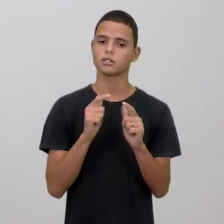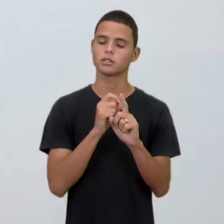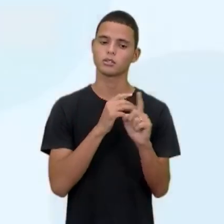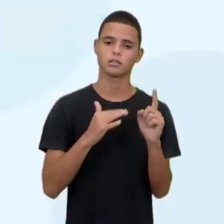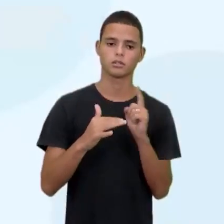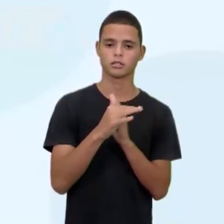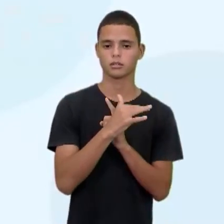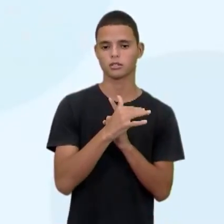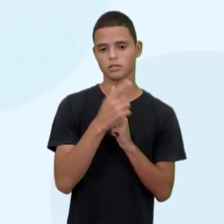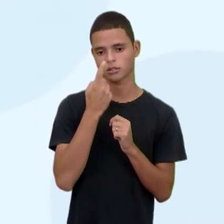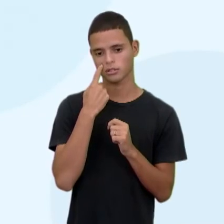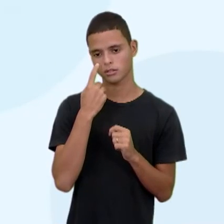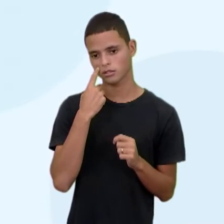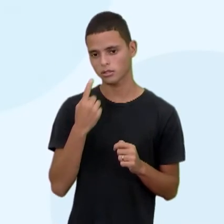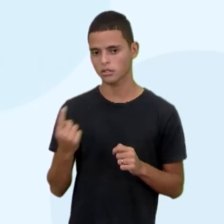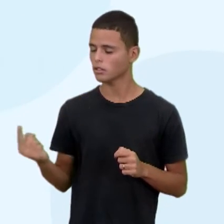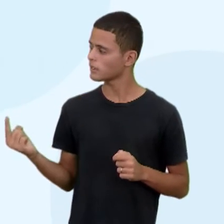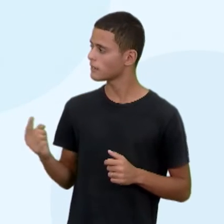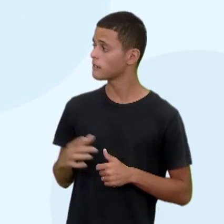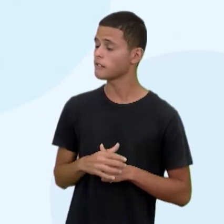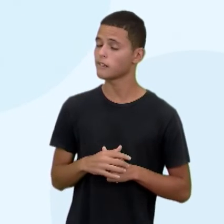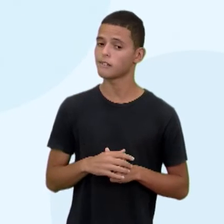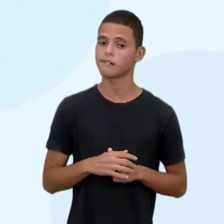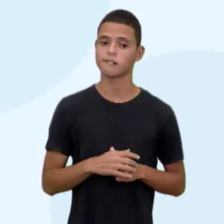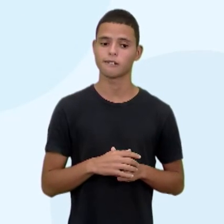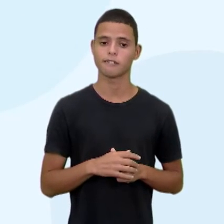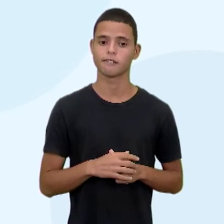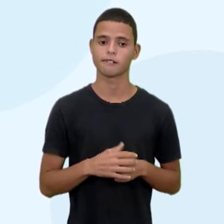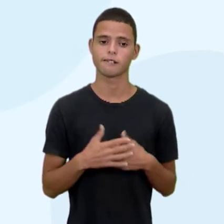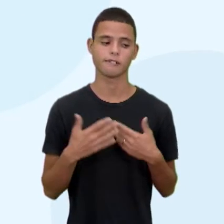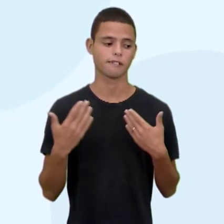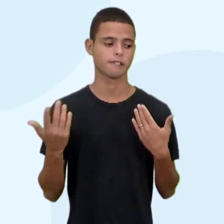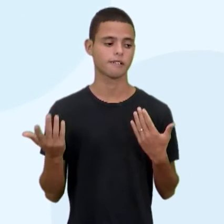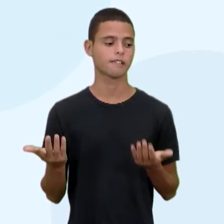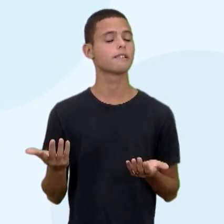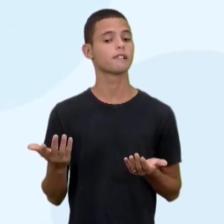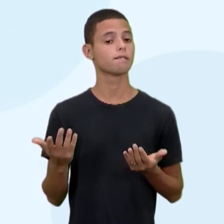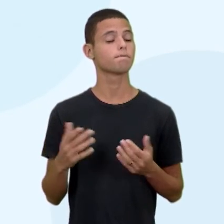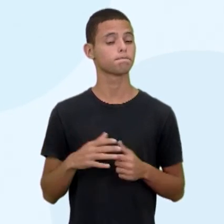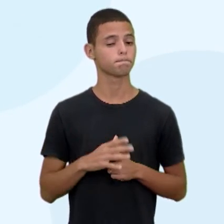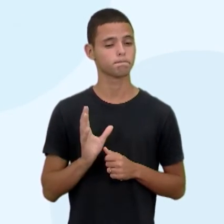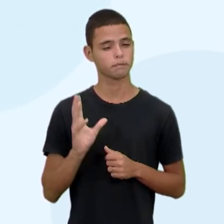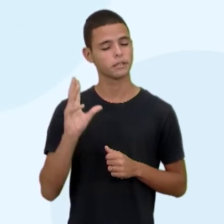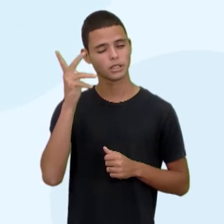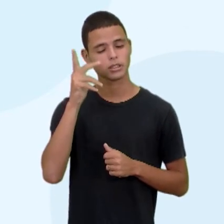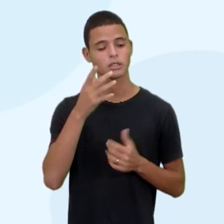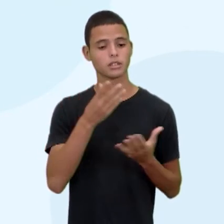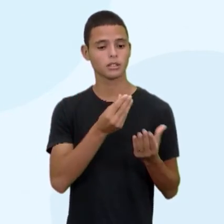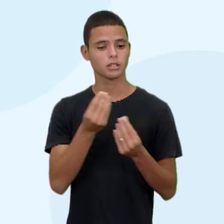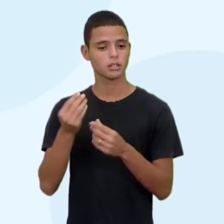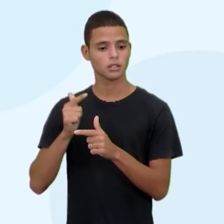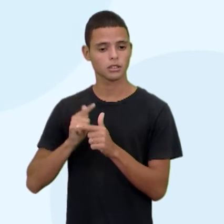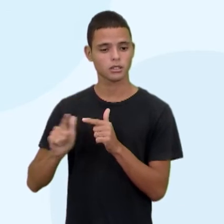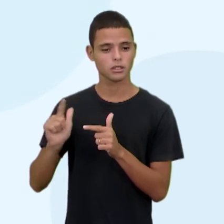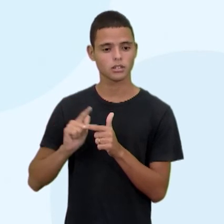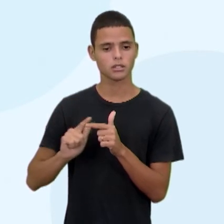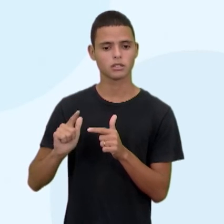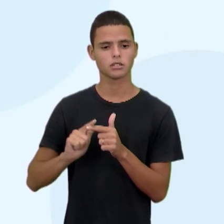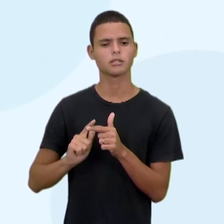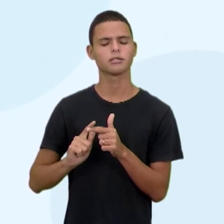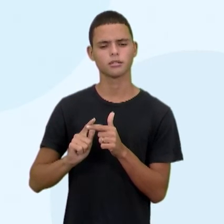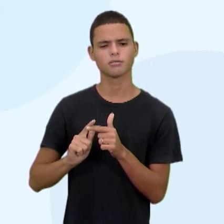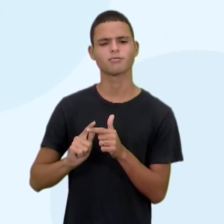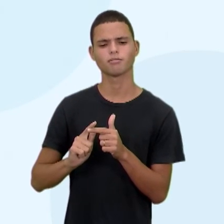LED. Se já não bastasse tudo isso, né? Uma ditadura